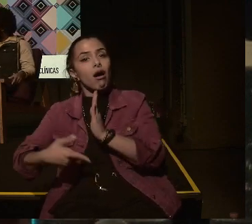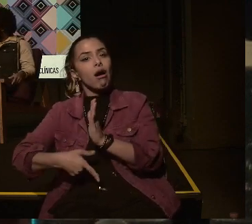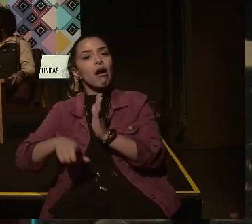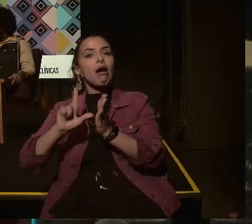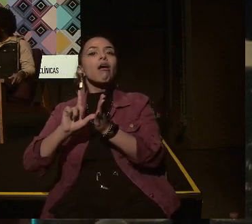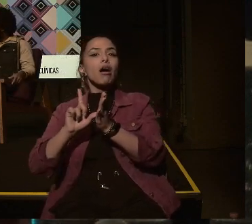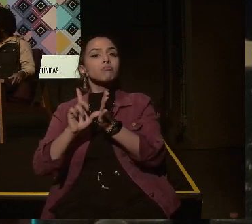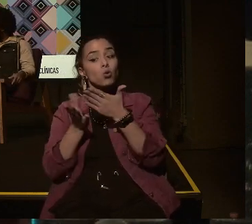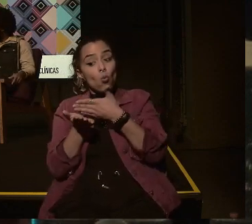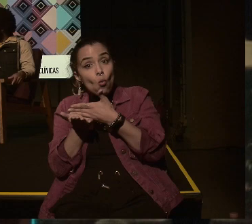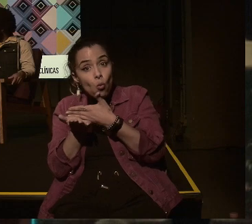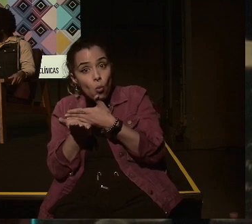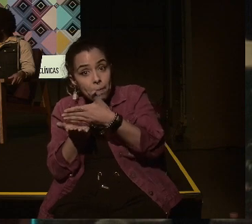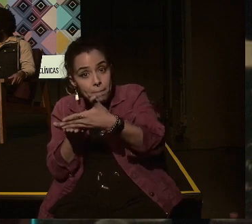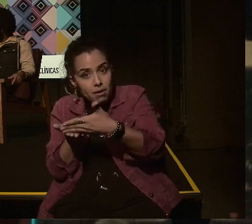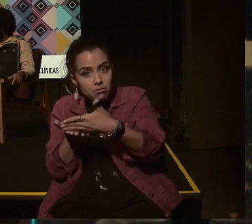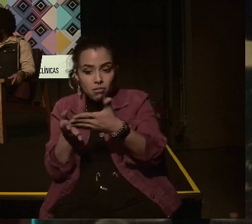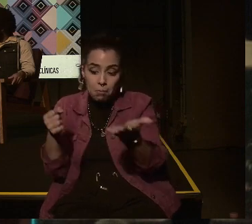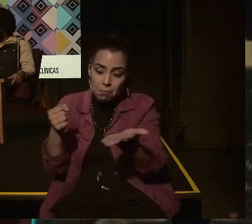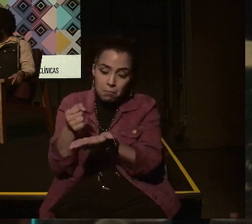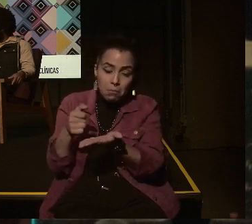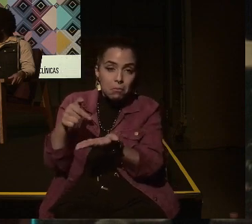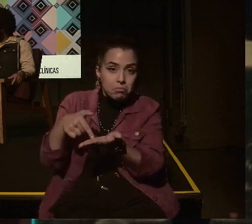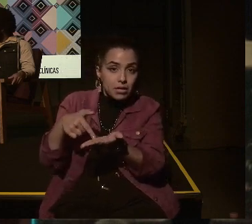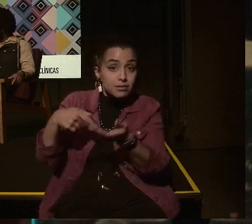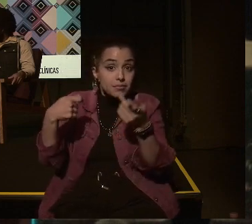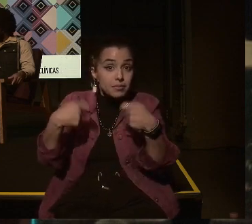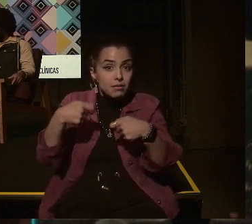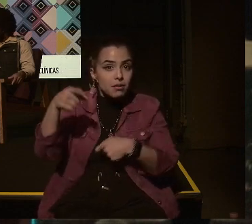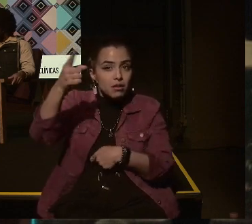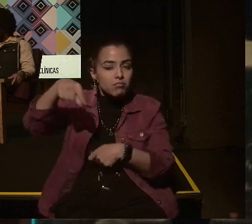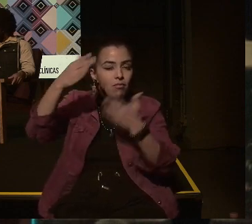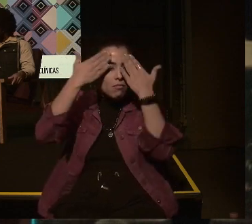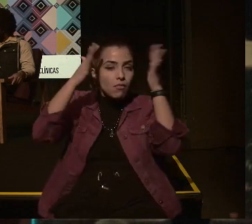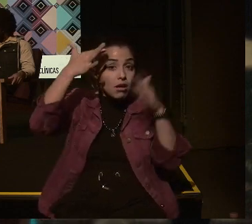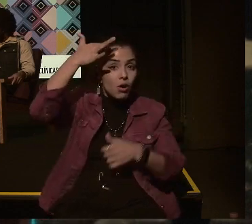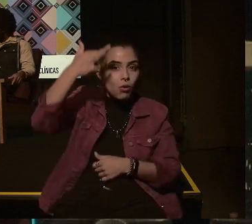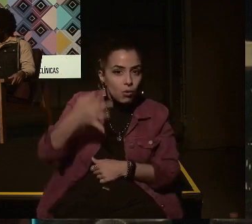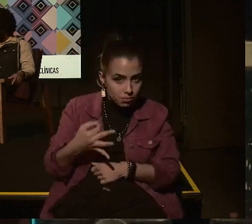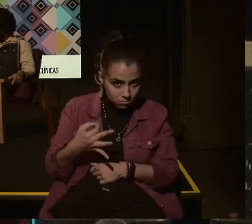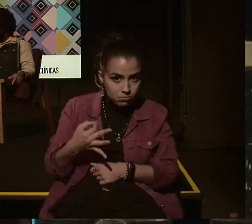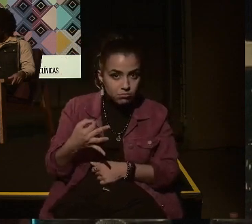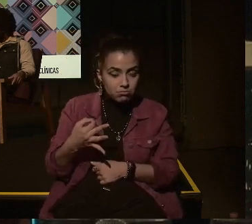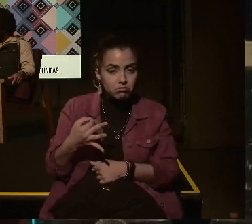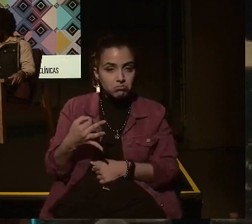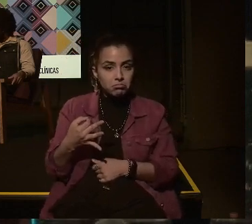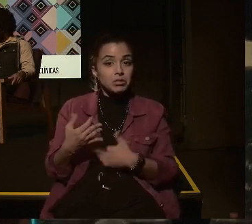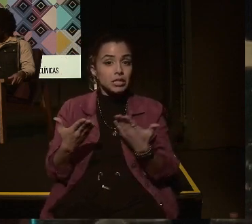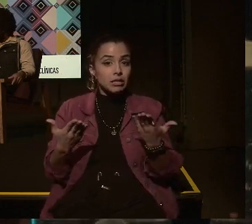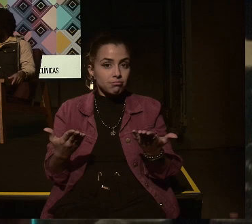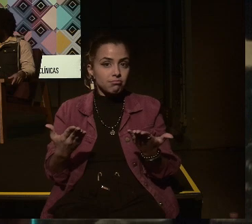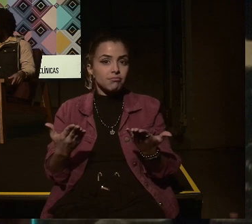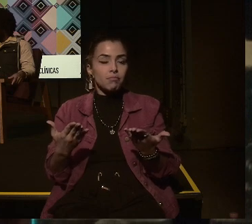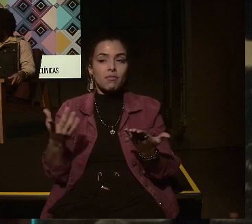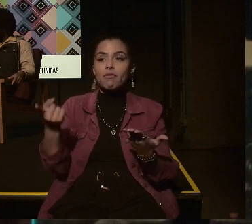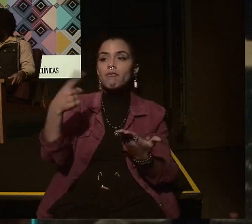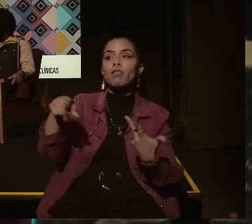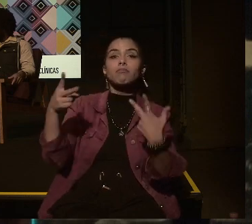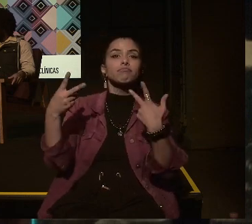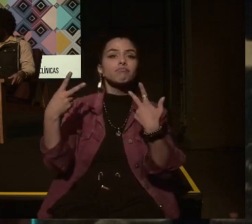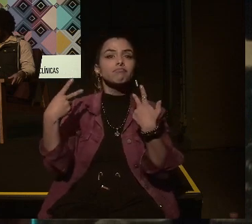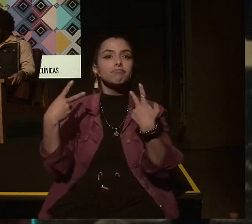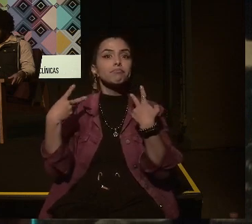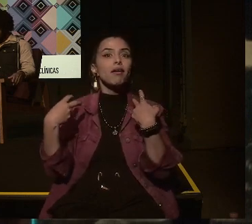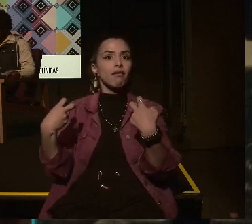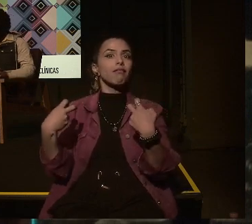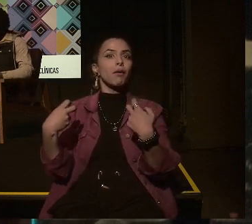E esse ponto precisa estar muito compreendido. Então, vocês me indiquem o quanto eu continuo nele. Porque